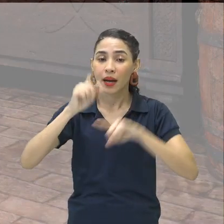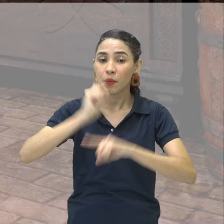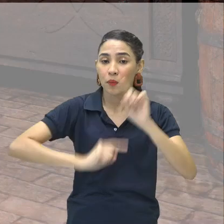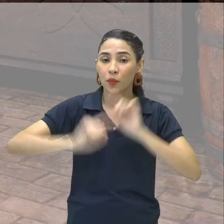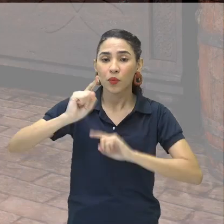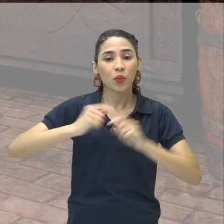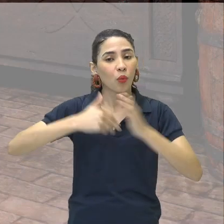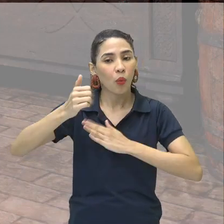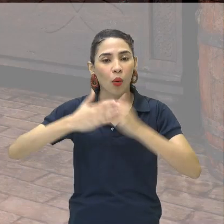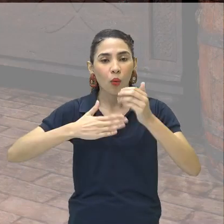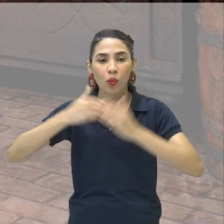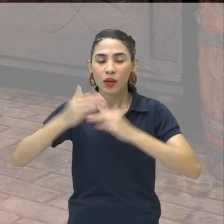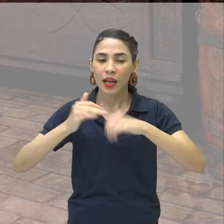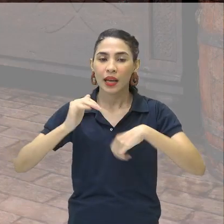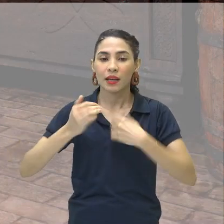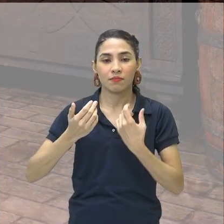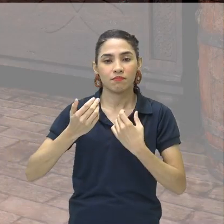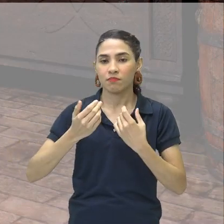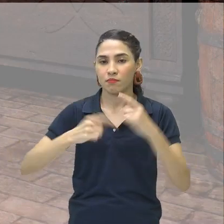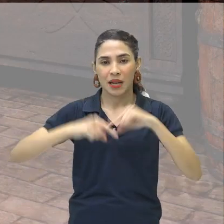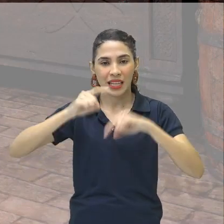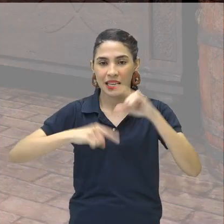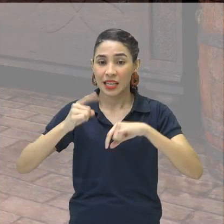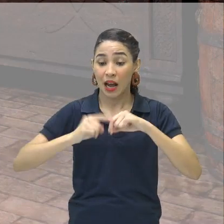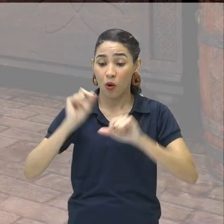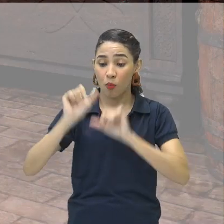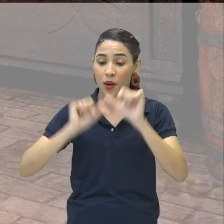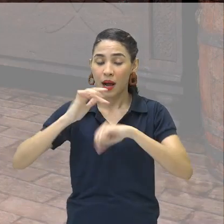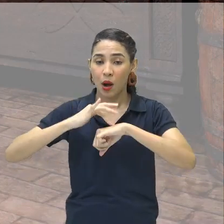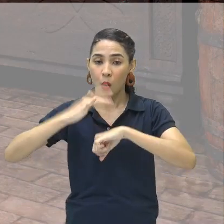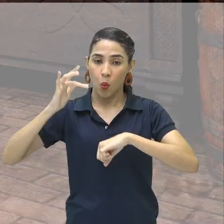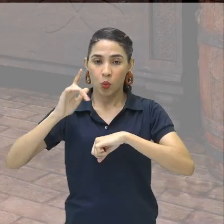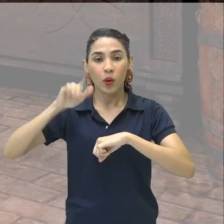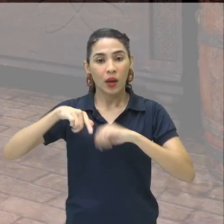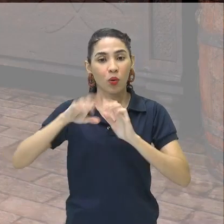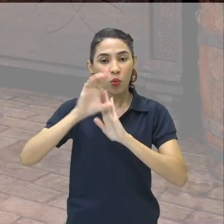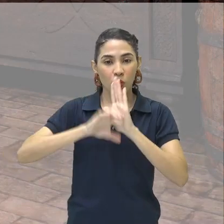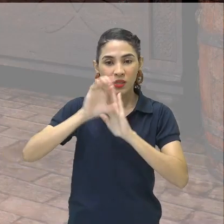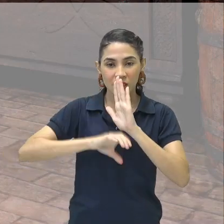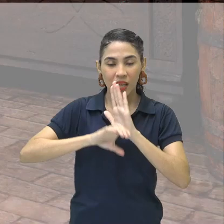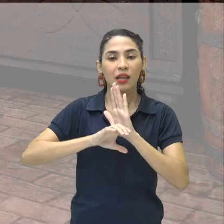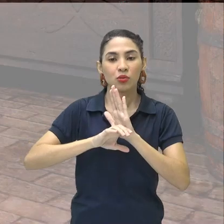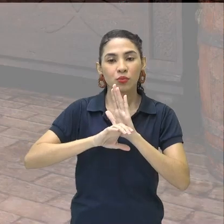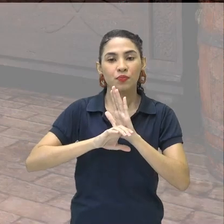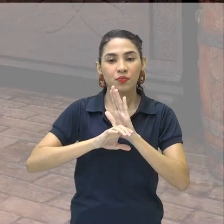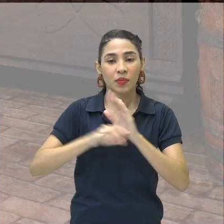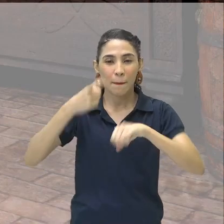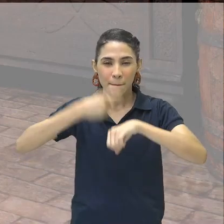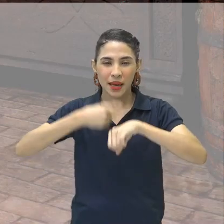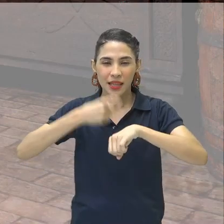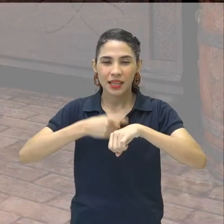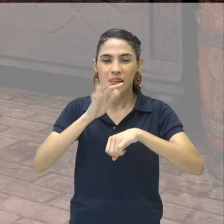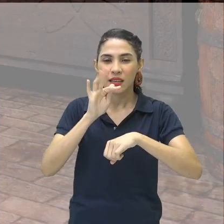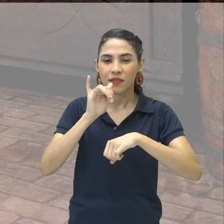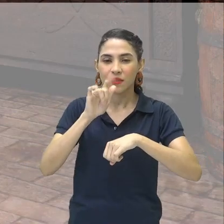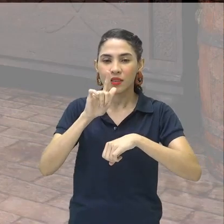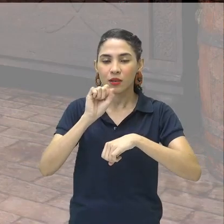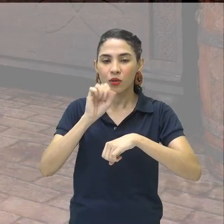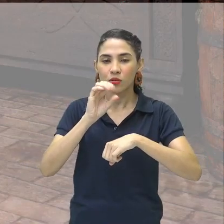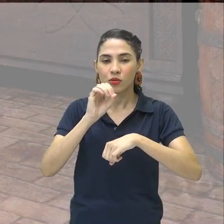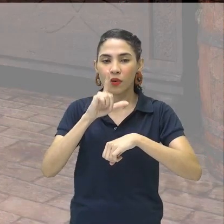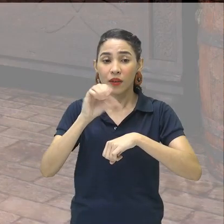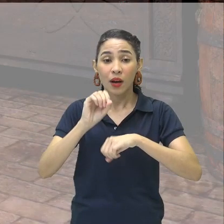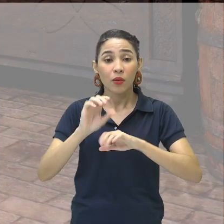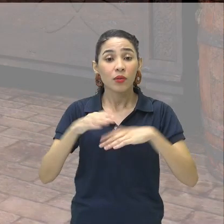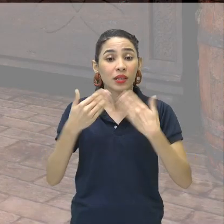transformar qualquer elemento em ouro, tá? Então, esse é o conceito geral da pedra filosofal. Para os alquimistas, todos os